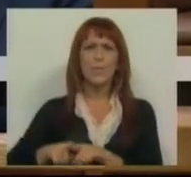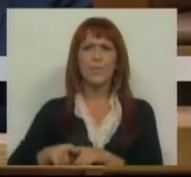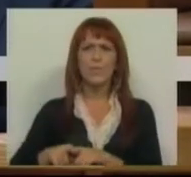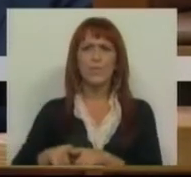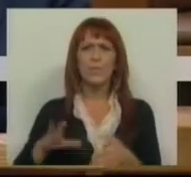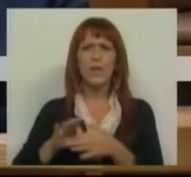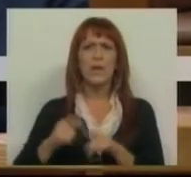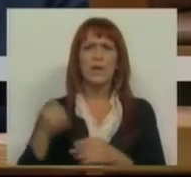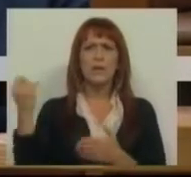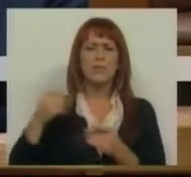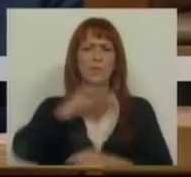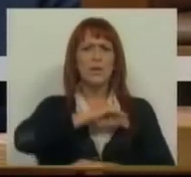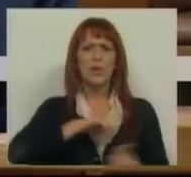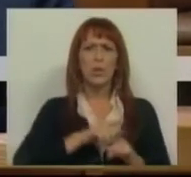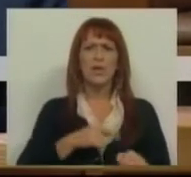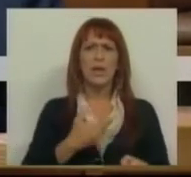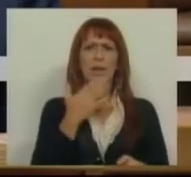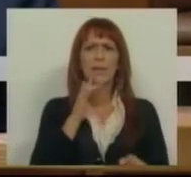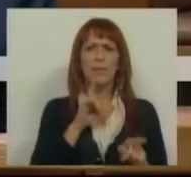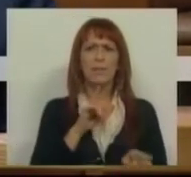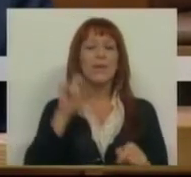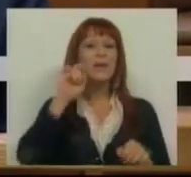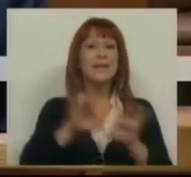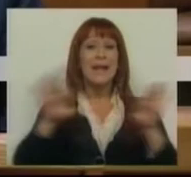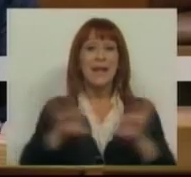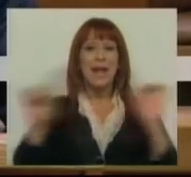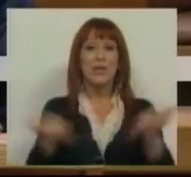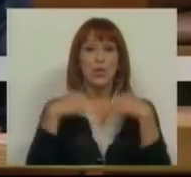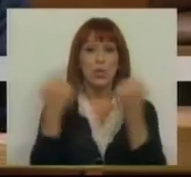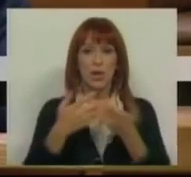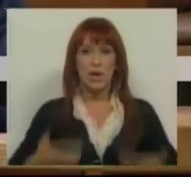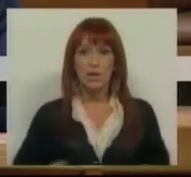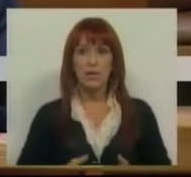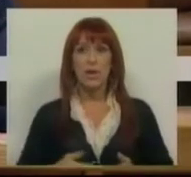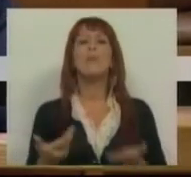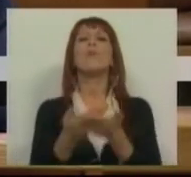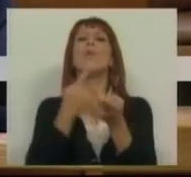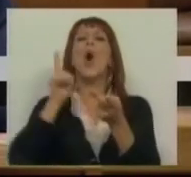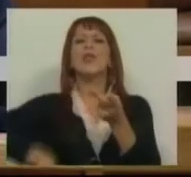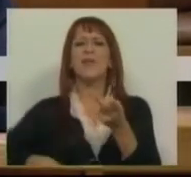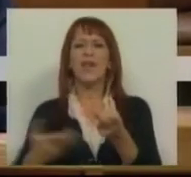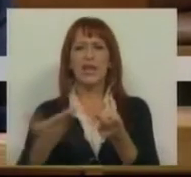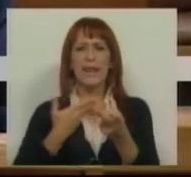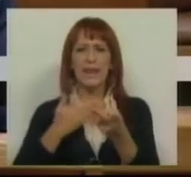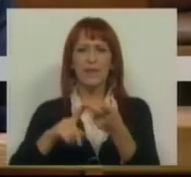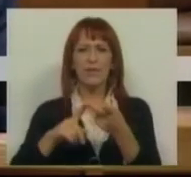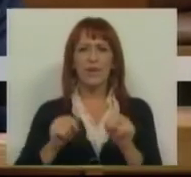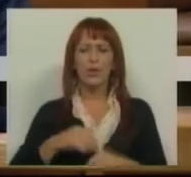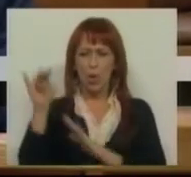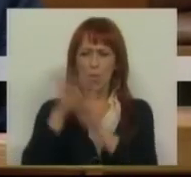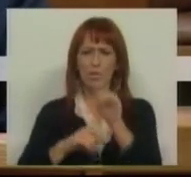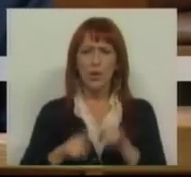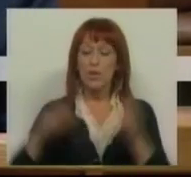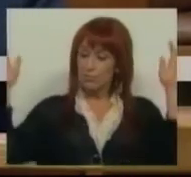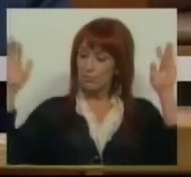protegendo pensões e salários, defendendo a equidade social. Renegociação da dívida, com um programa